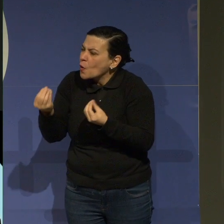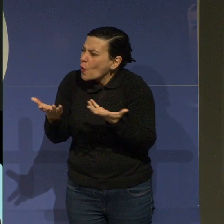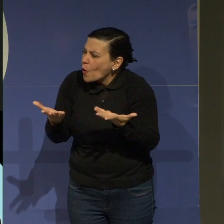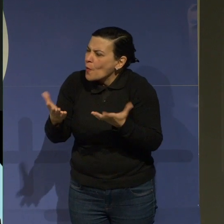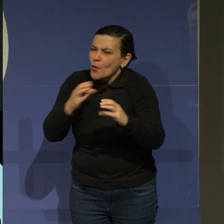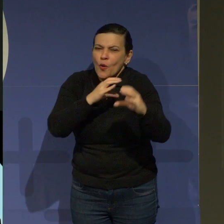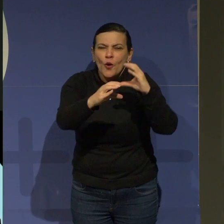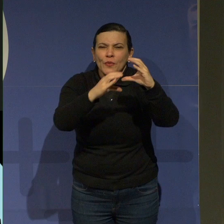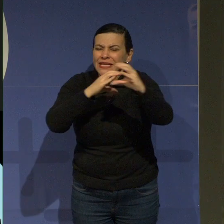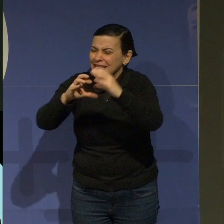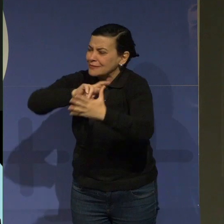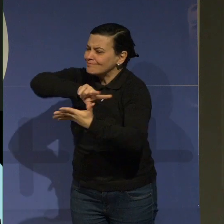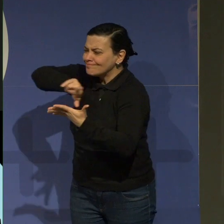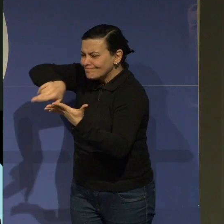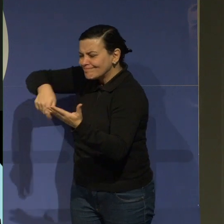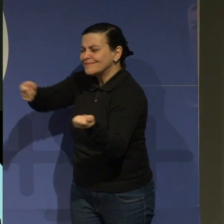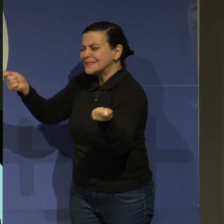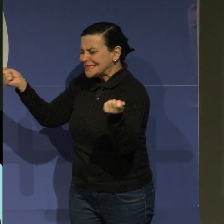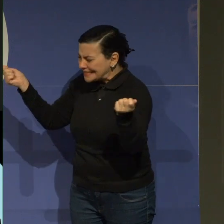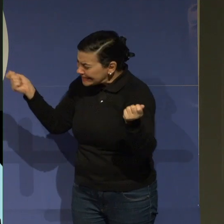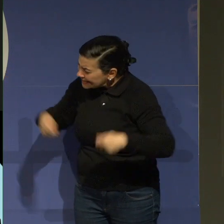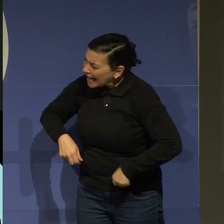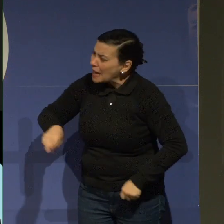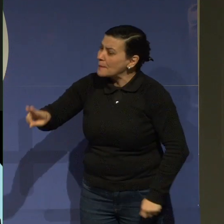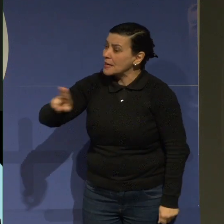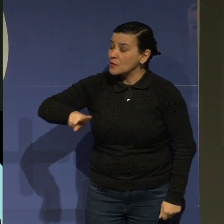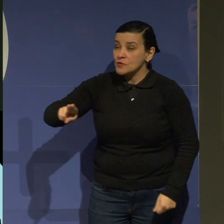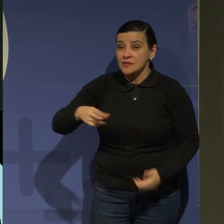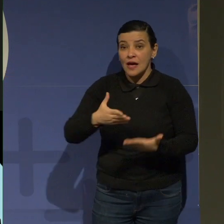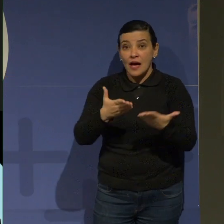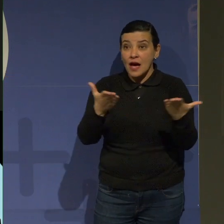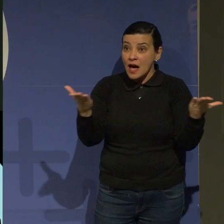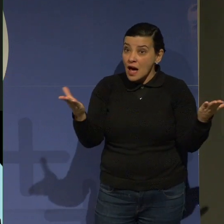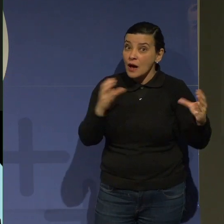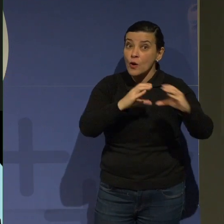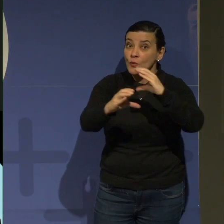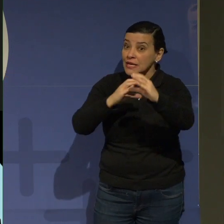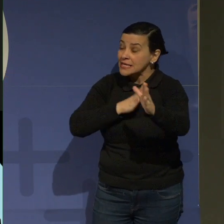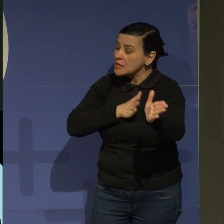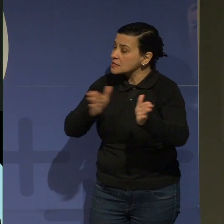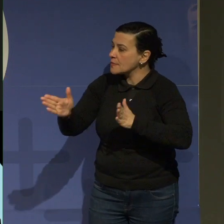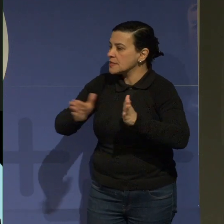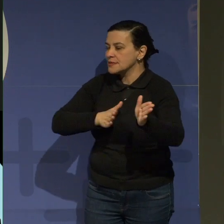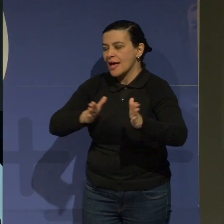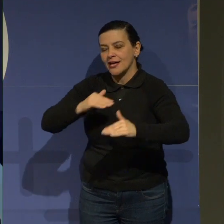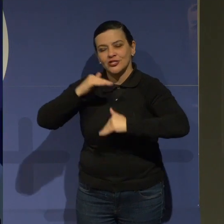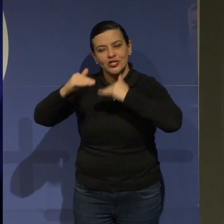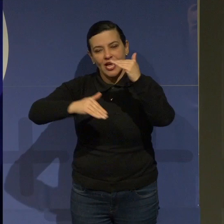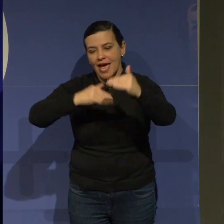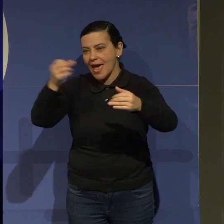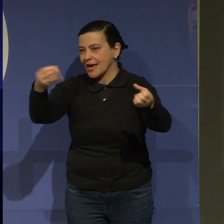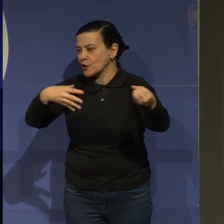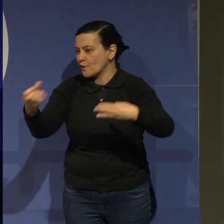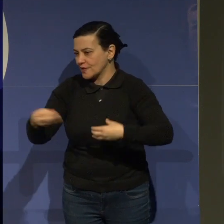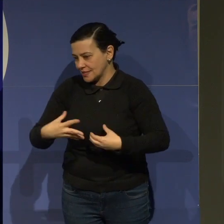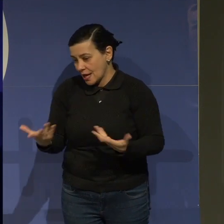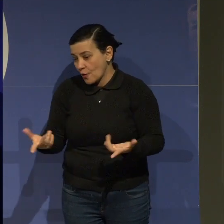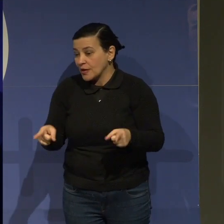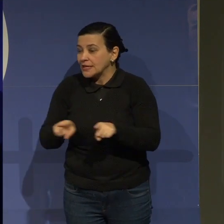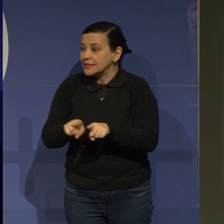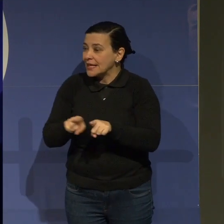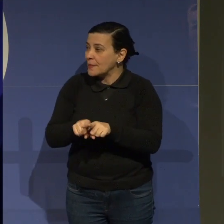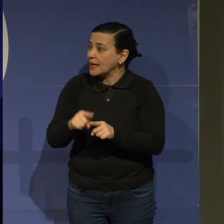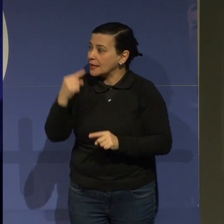plataformas de comunicação, que a gente trazer acessibilidade para a comunicação é uma forma de inovação. E aí, o terceiro